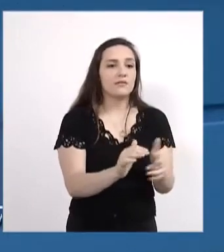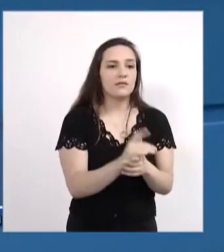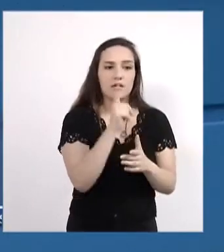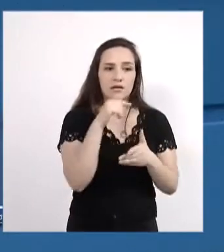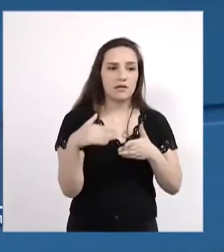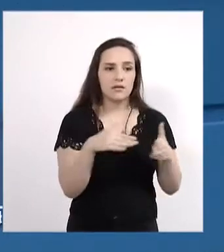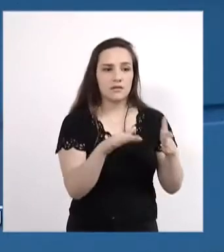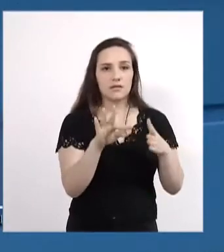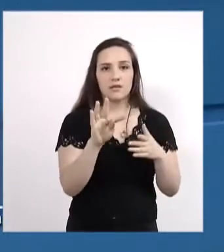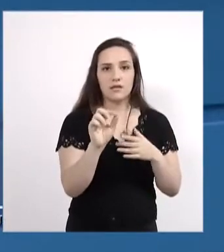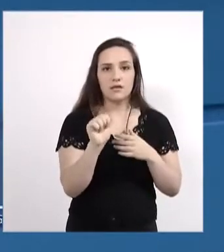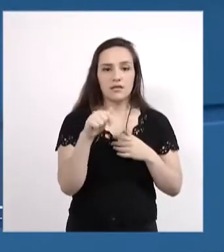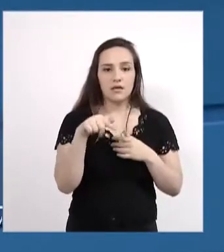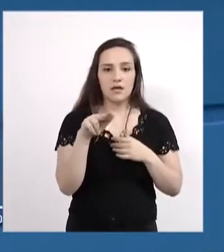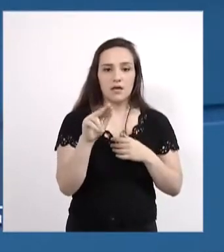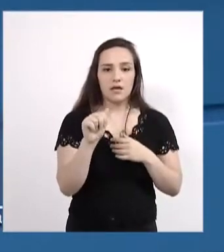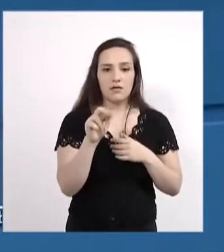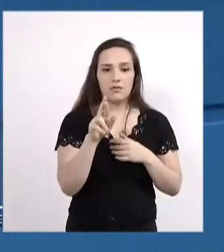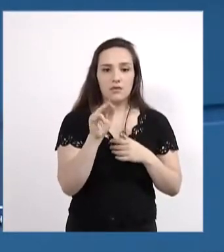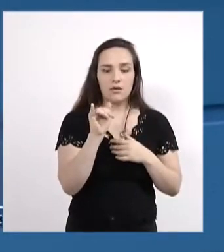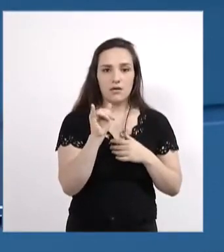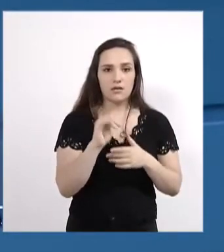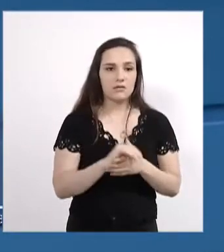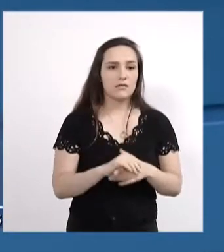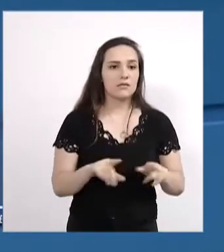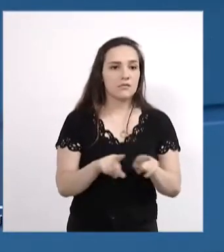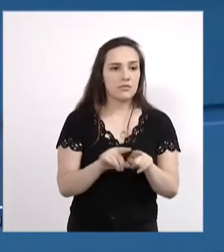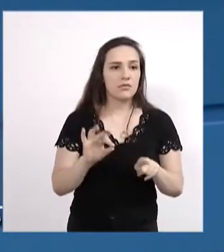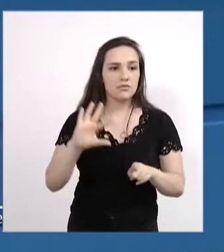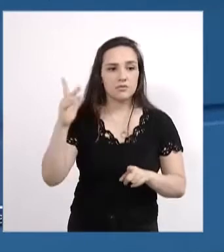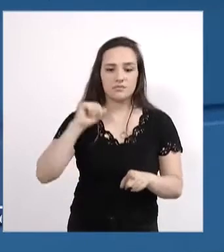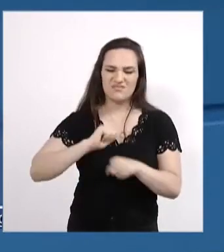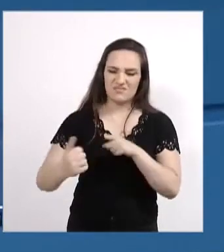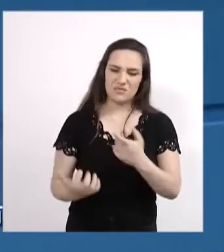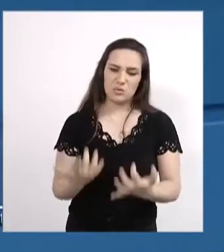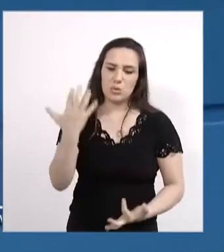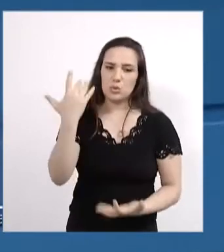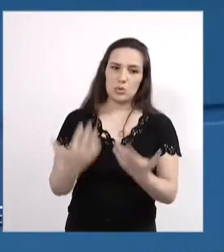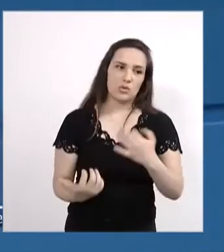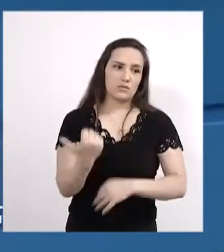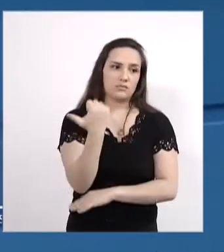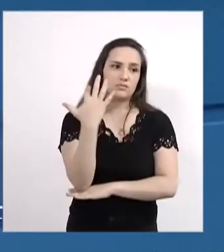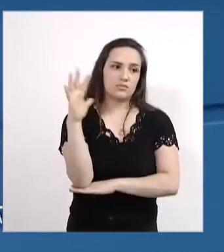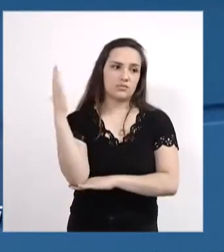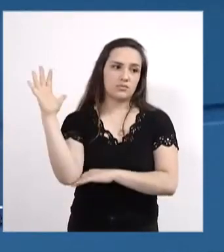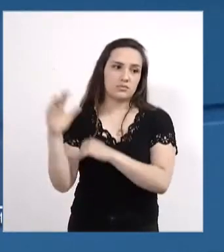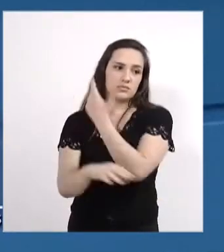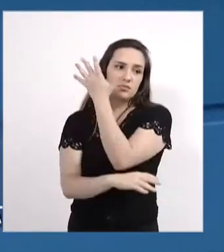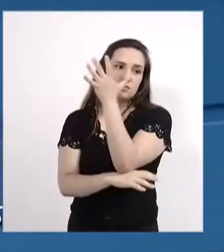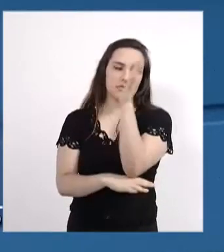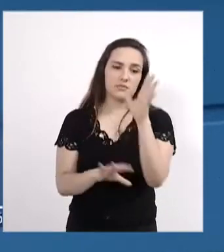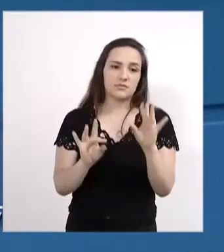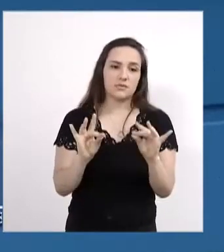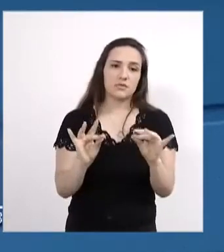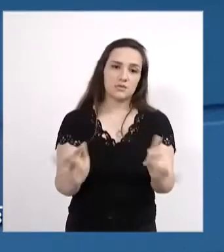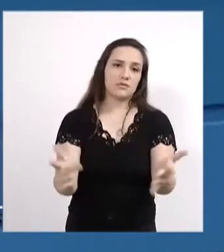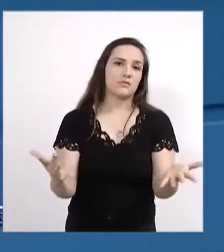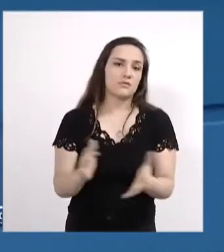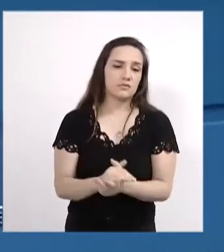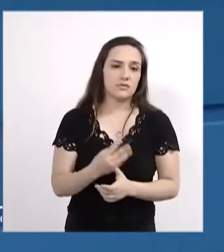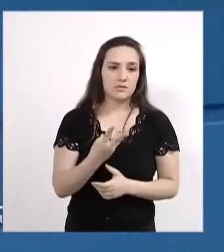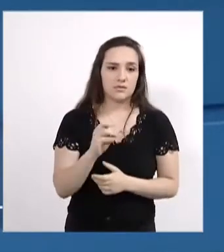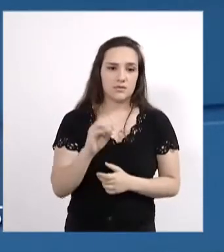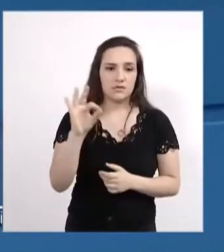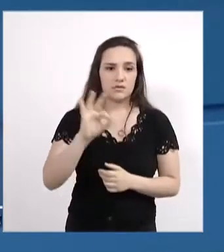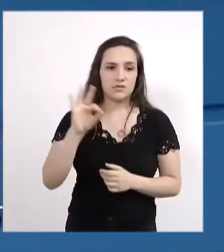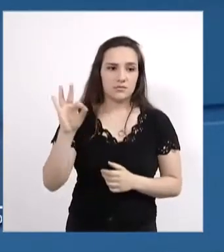desaparecendo. Vossa Excelência viu há pouco o incêndio do Pantanal, destruiu praticamente 30% do Pantanal. A política. Praticamente 30%. Eu